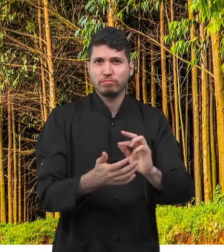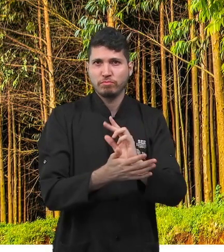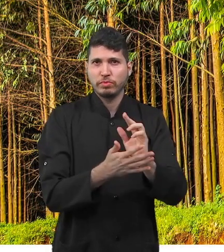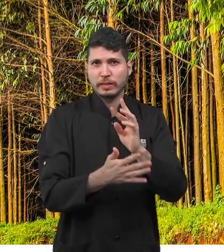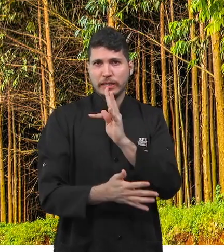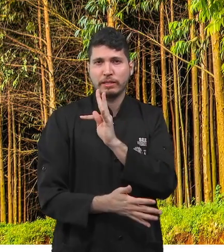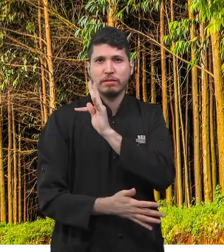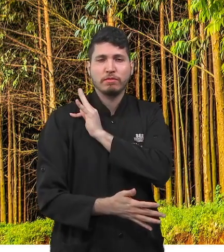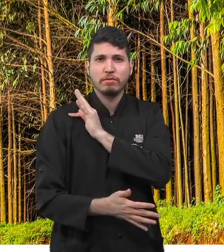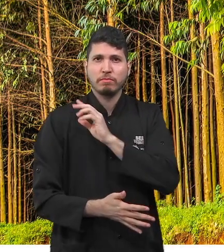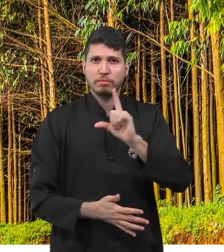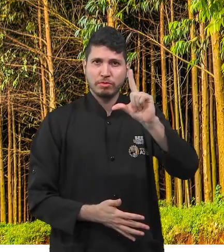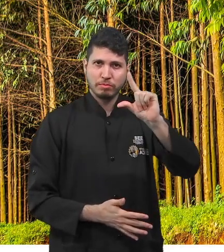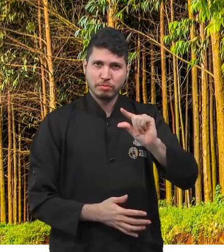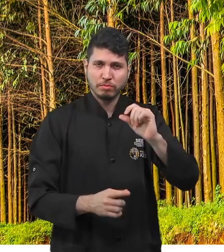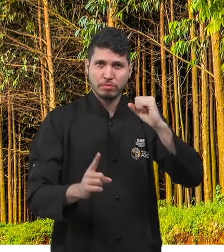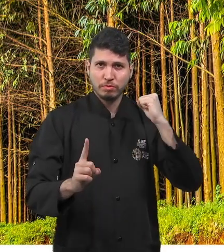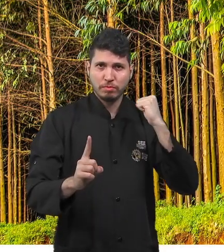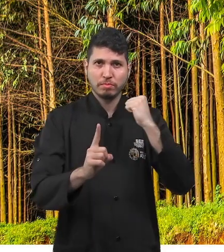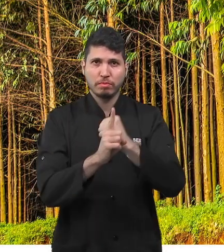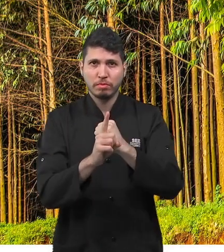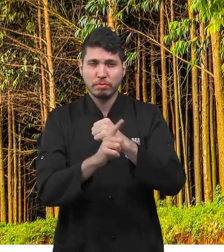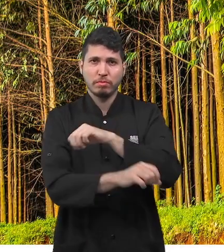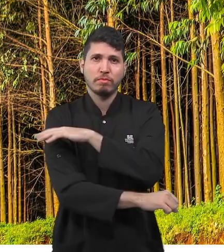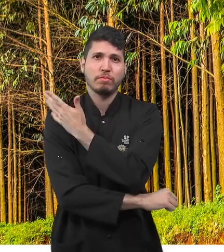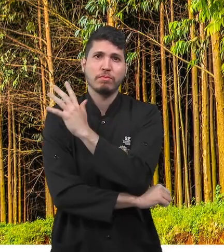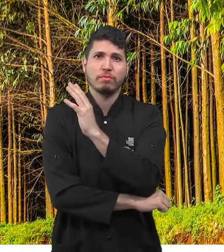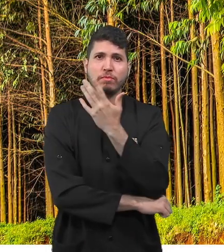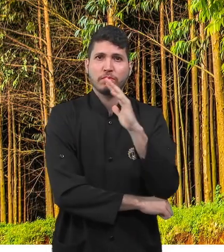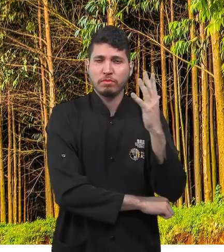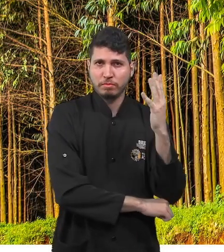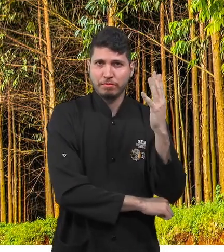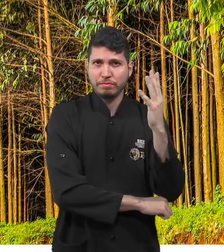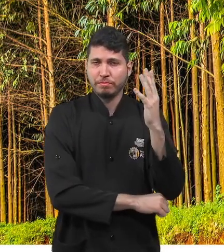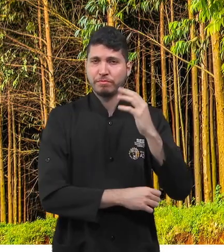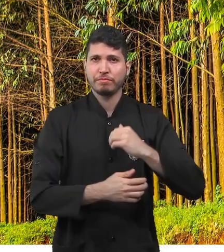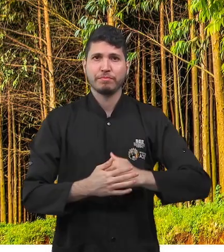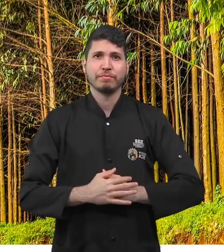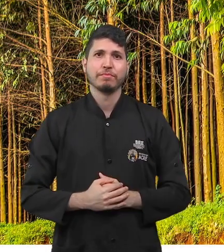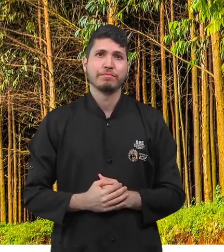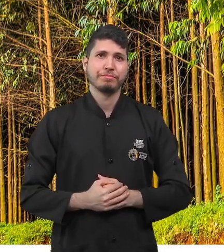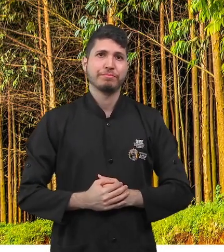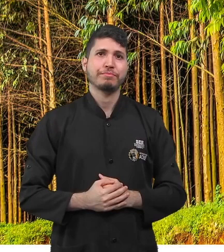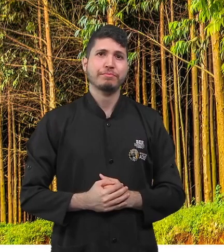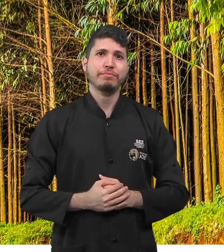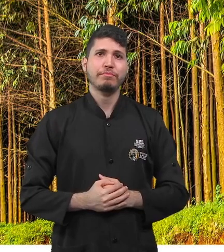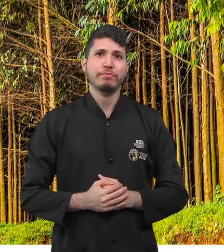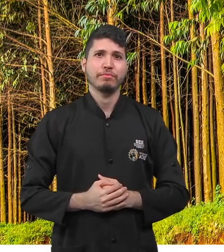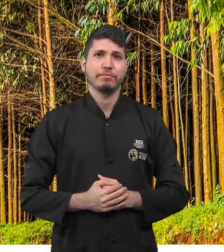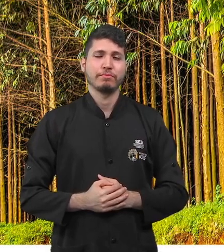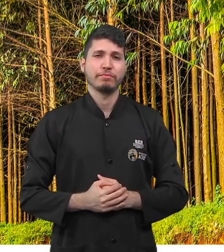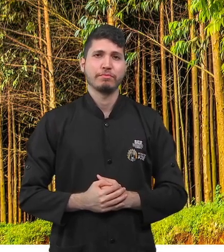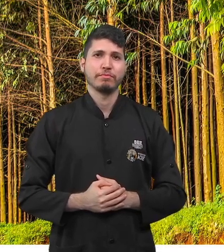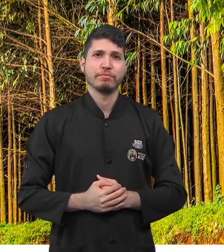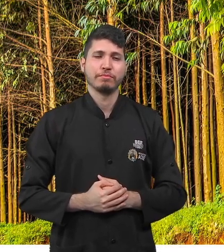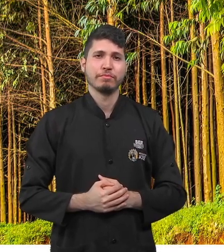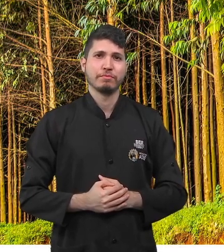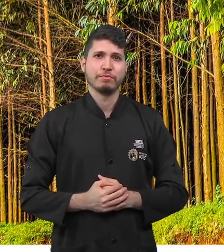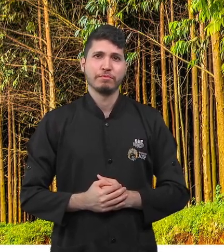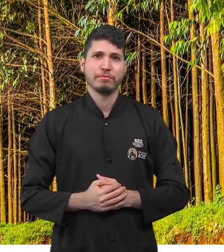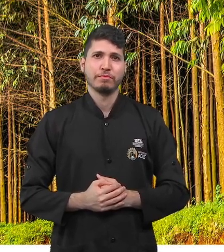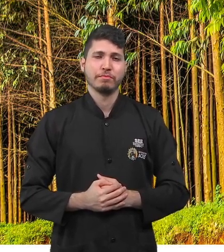baixo impacto ambiental de florestas. Grave isso, baixo impacto ambiental das